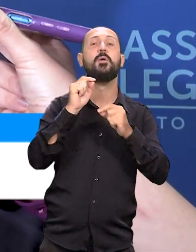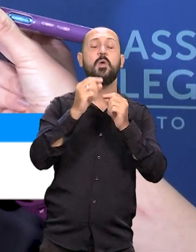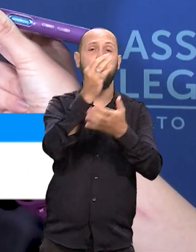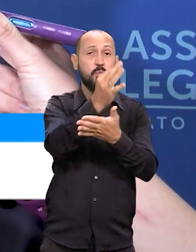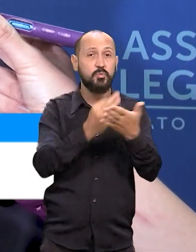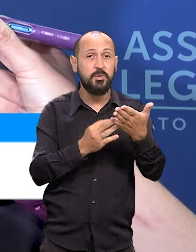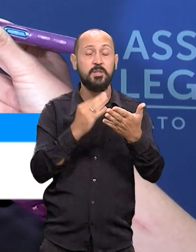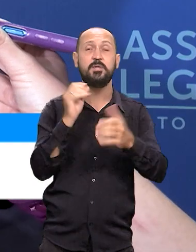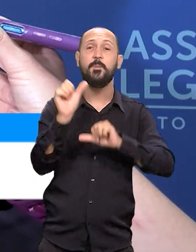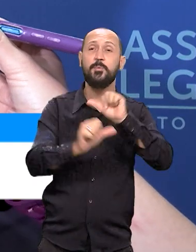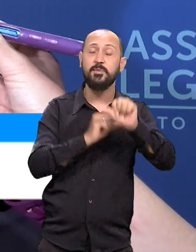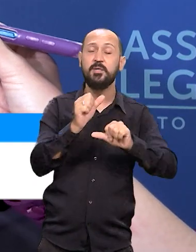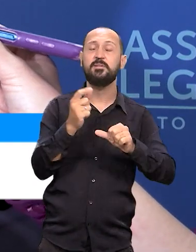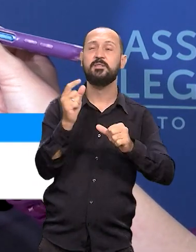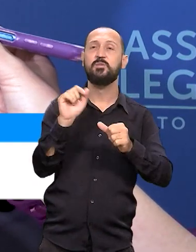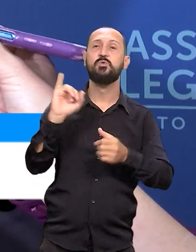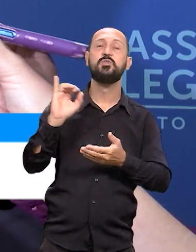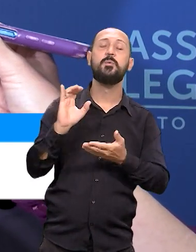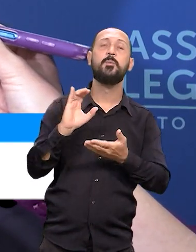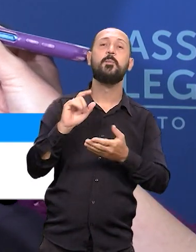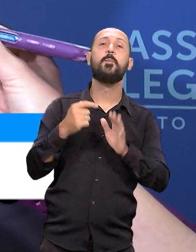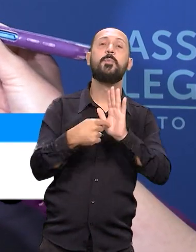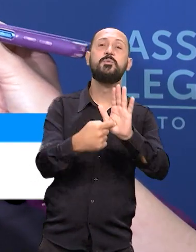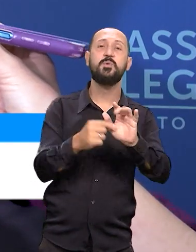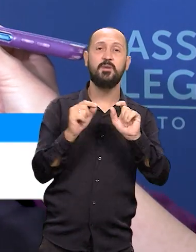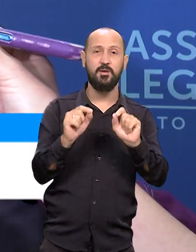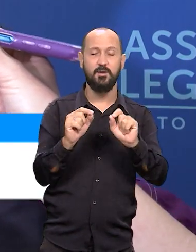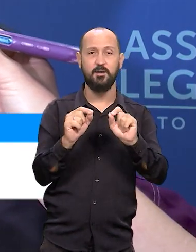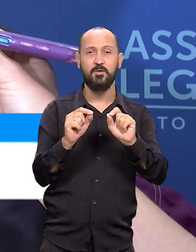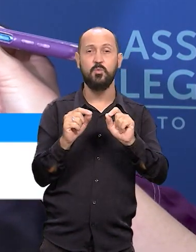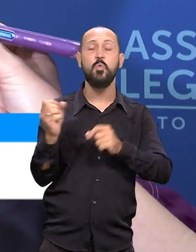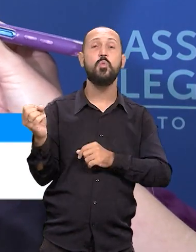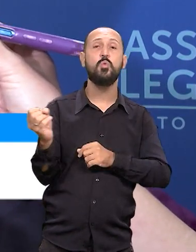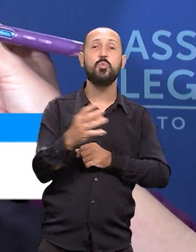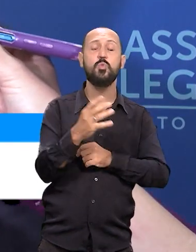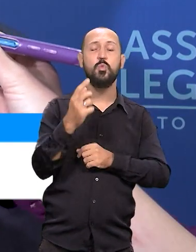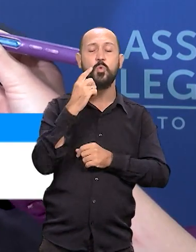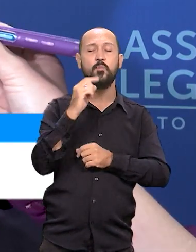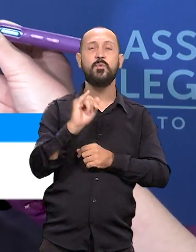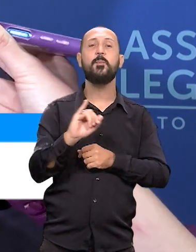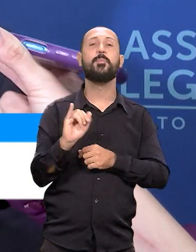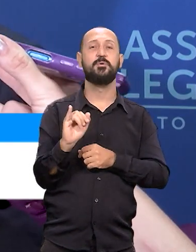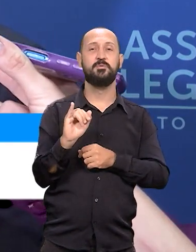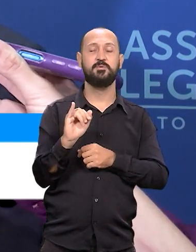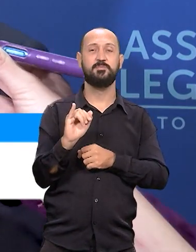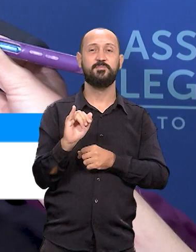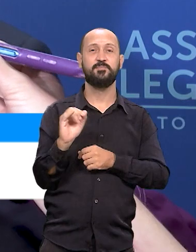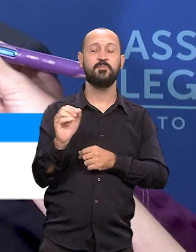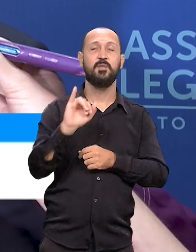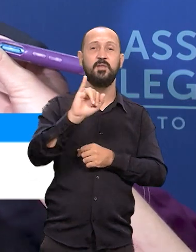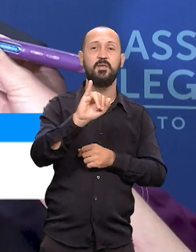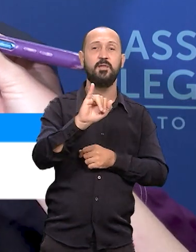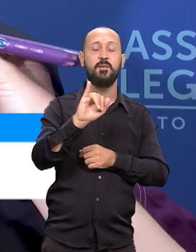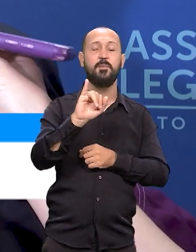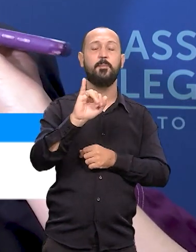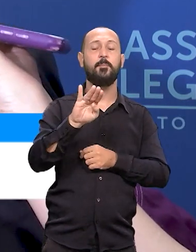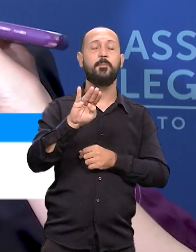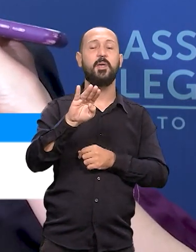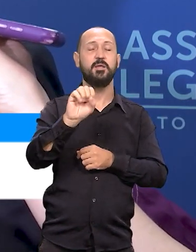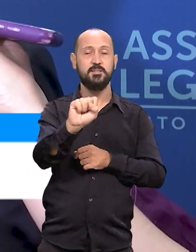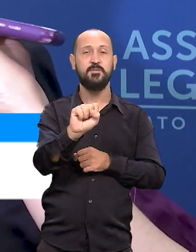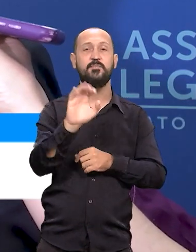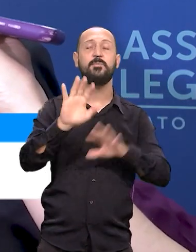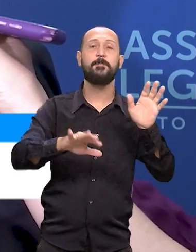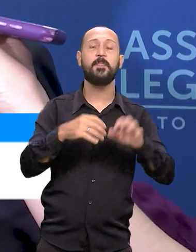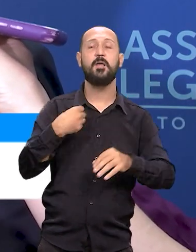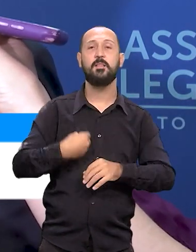uma vez que o texto da reforma tributária estabeleceu que no novo imposto que vai ser criado, esse novo IBS,